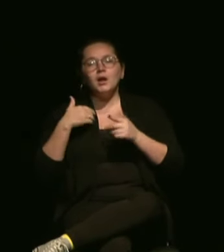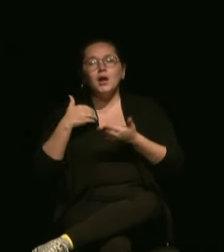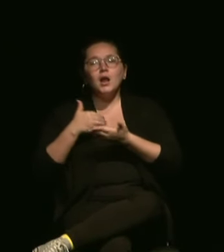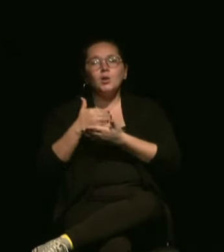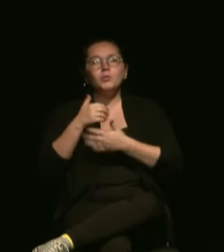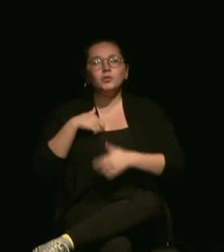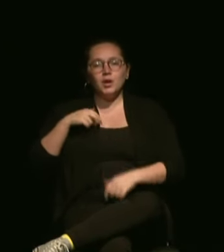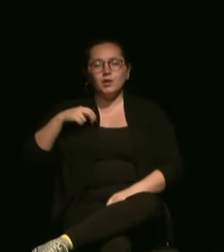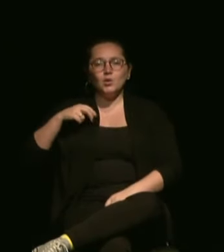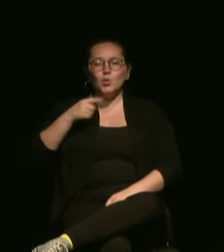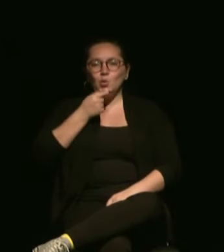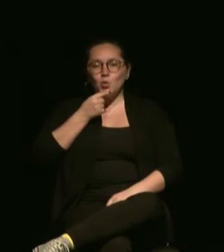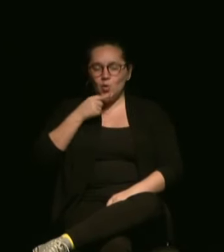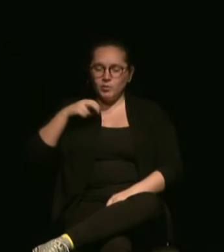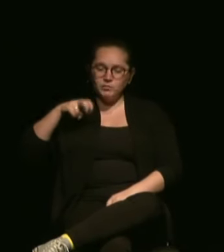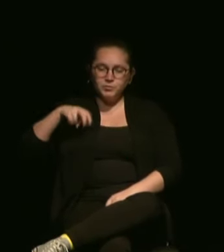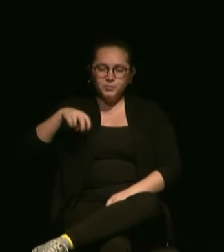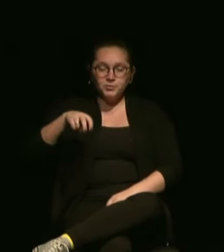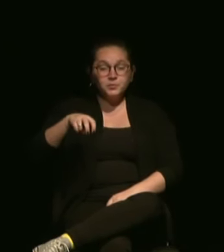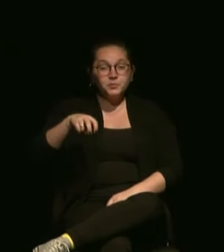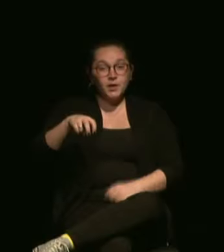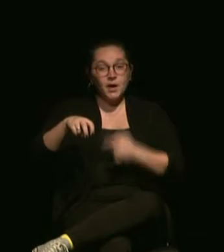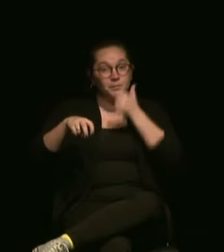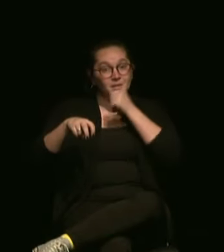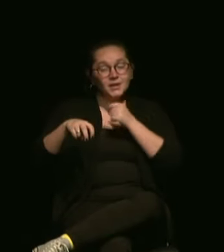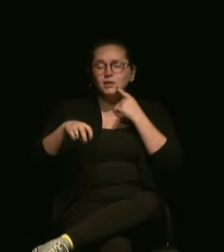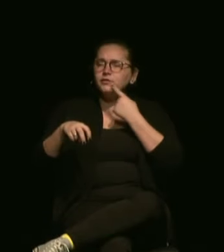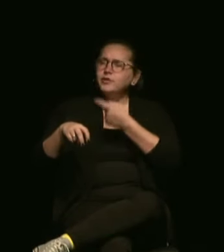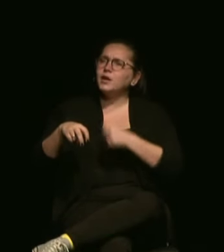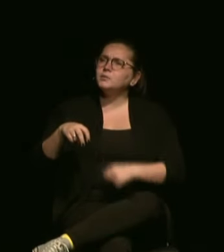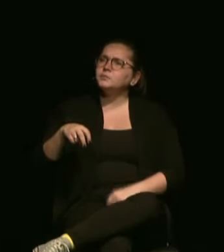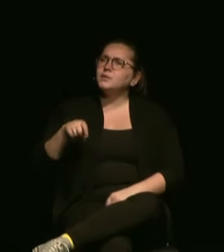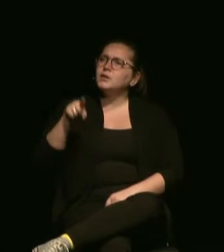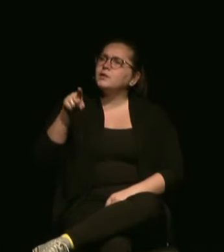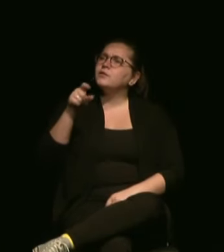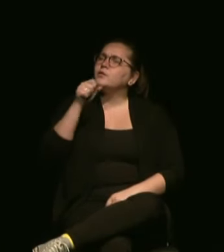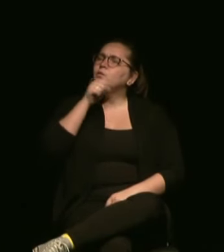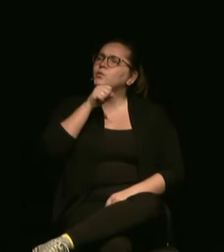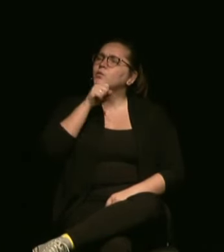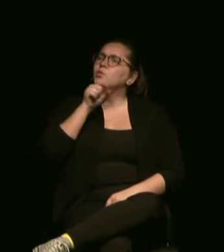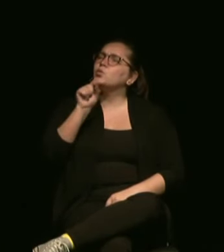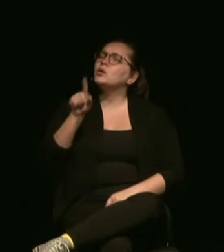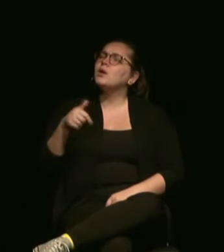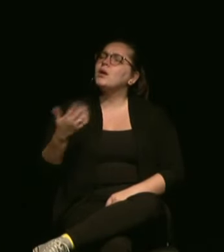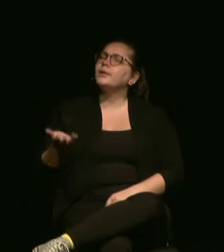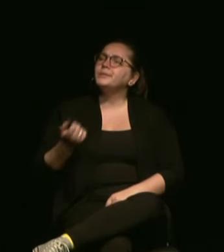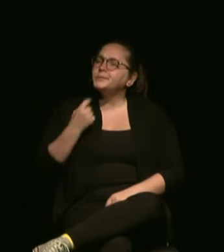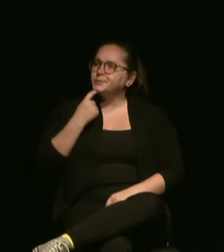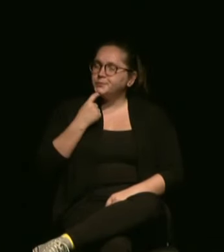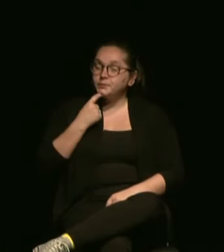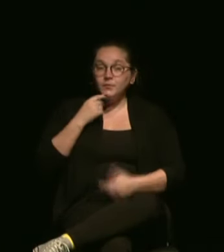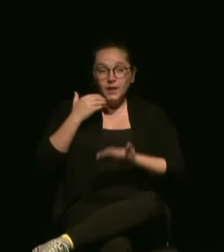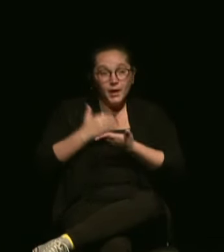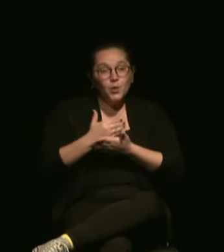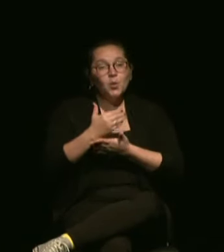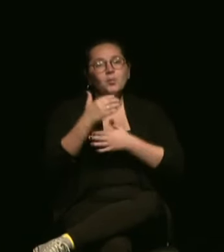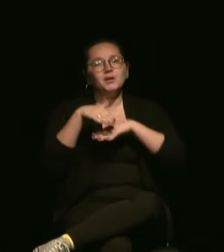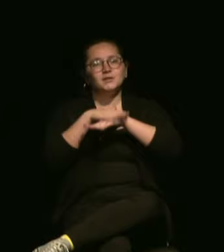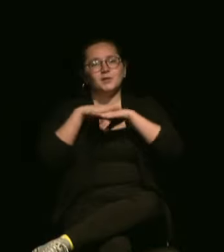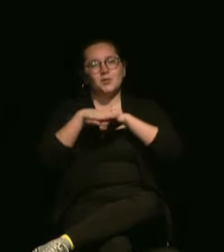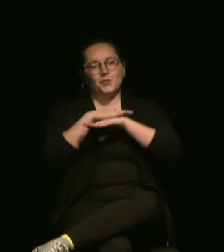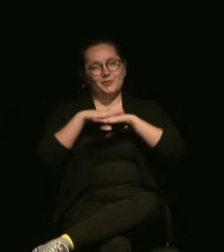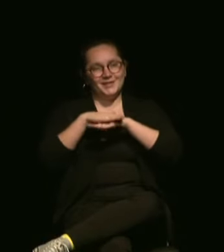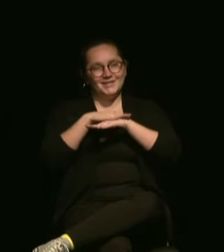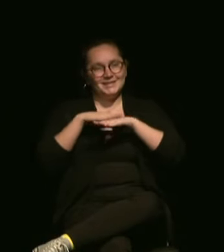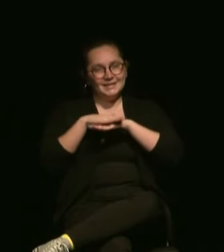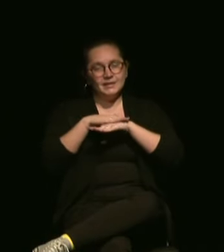no apartamento dela e ela se vira para o Coutinho e fala: o senhor quem é? E ali começa a conversa. E a Consuelo